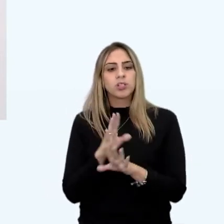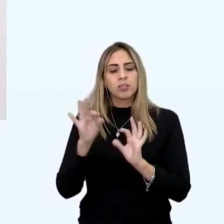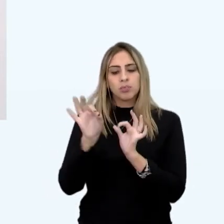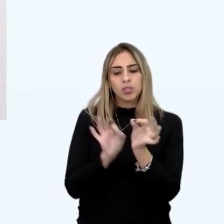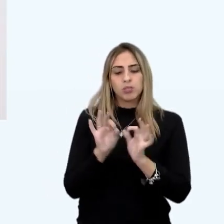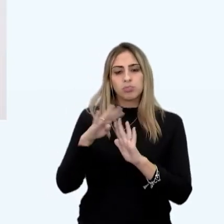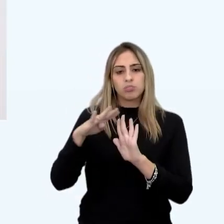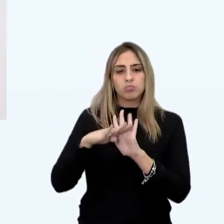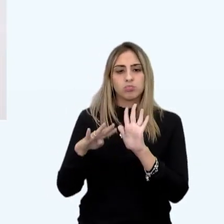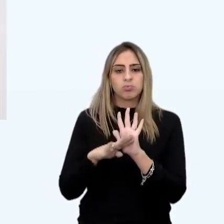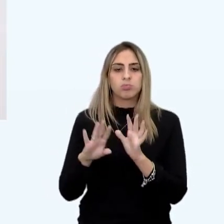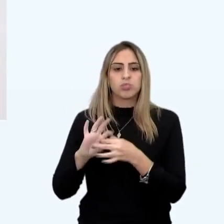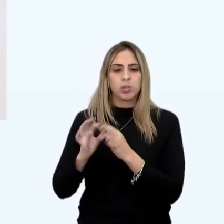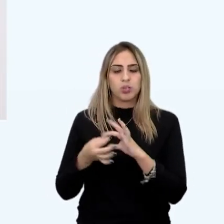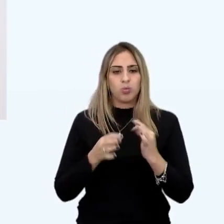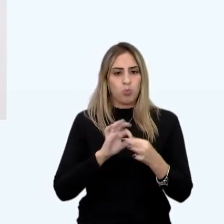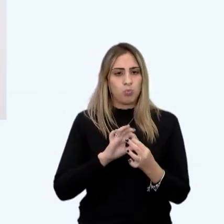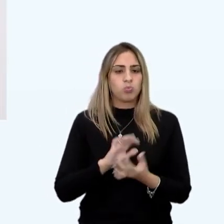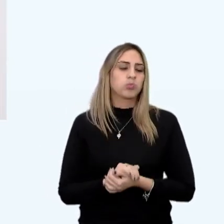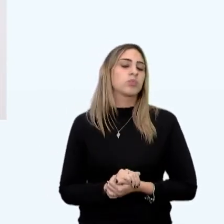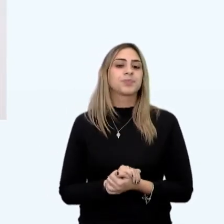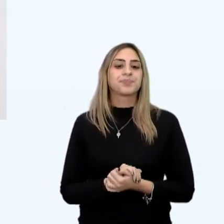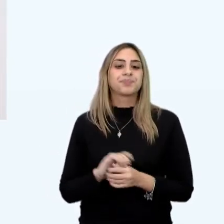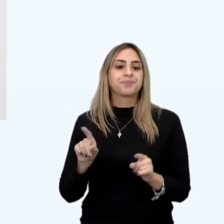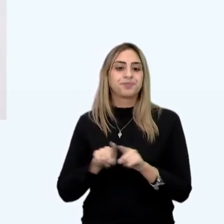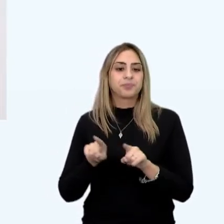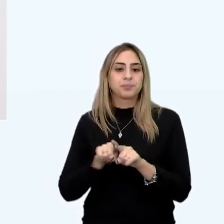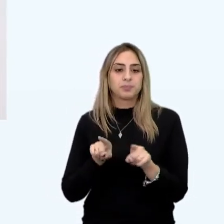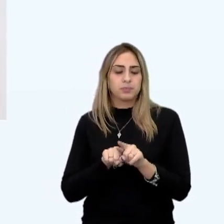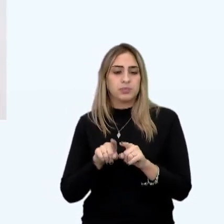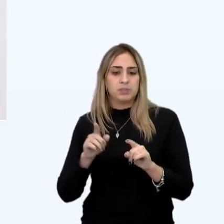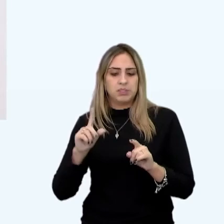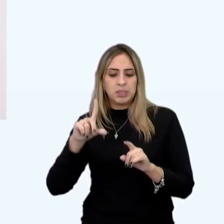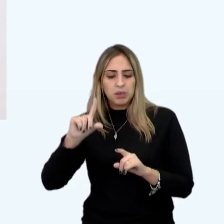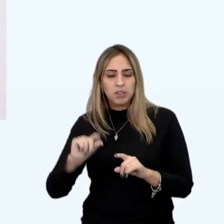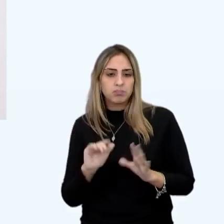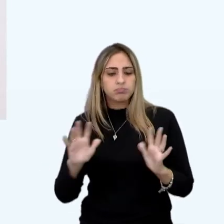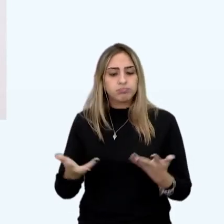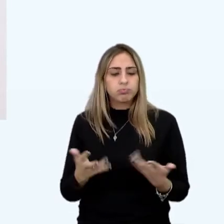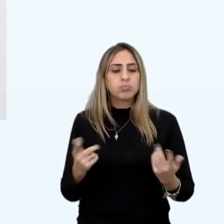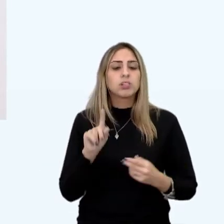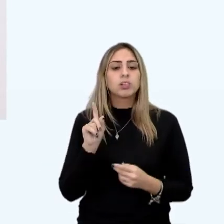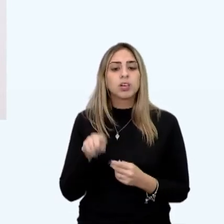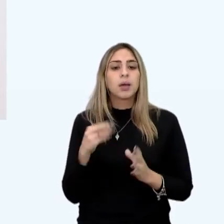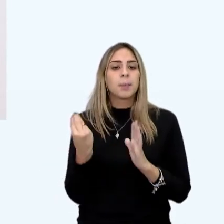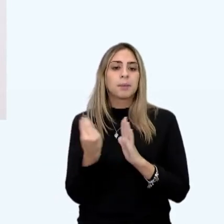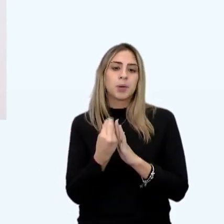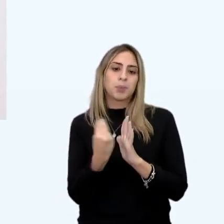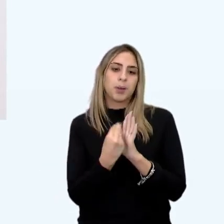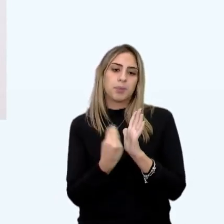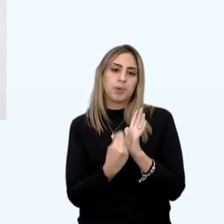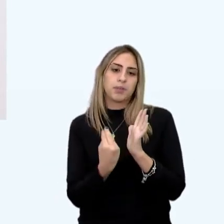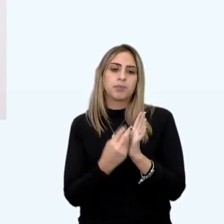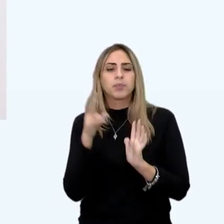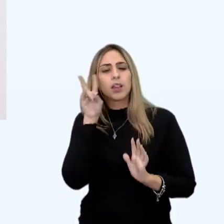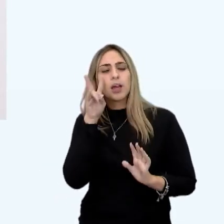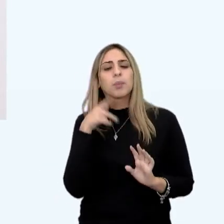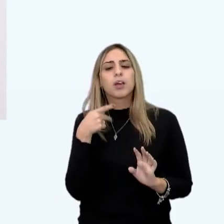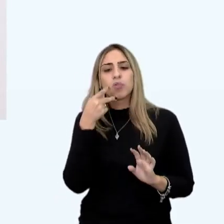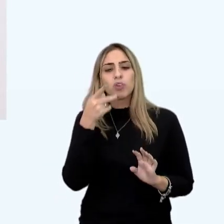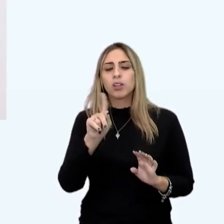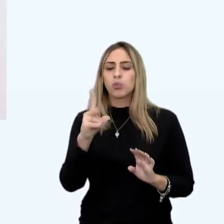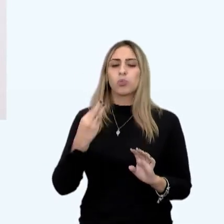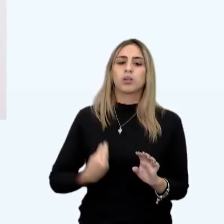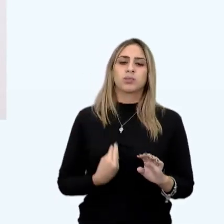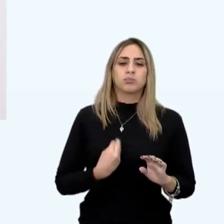conteúdo adequado. Outro motivo que pode gerar baixo engajamento nas suas redes sociais são as postagens. Lembra que eu falei que não